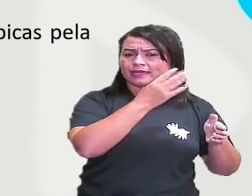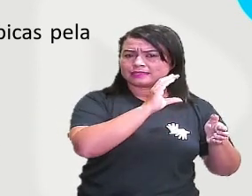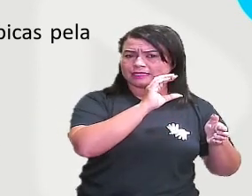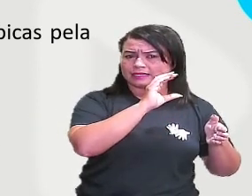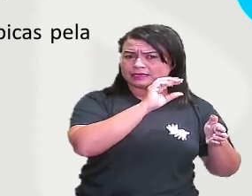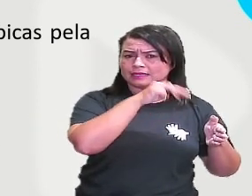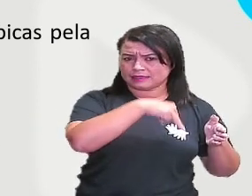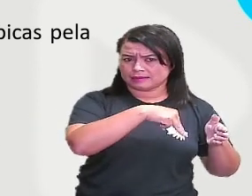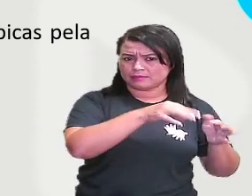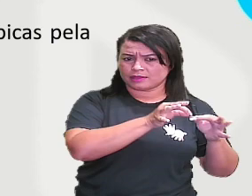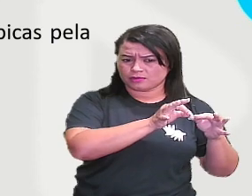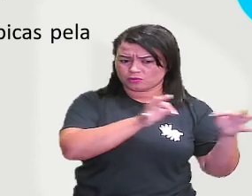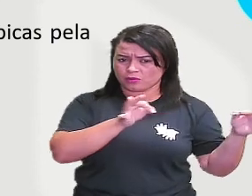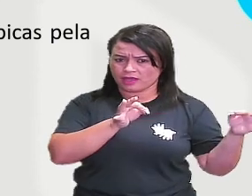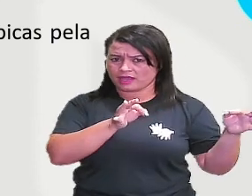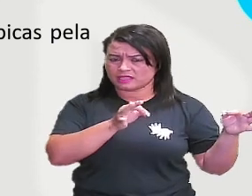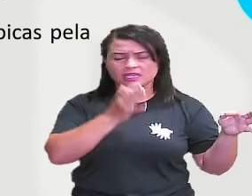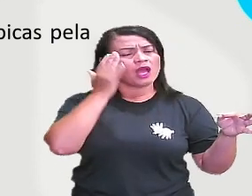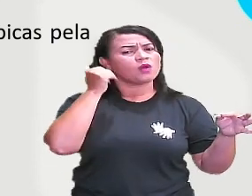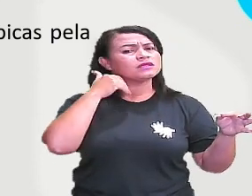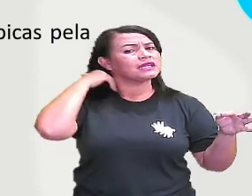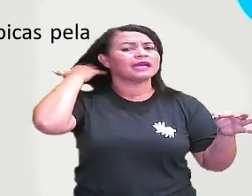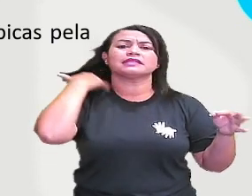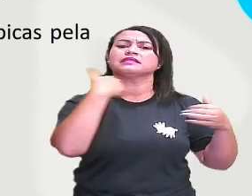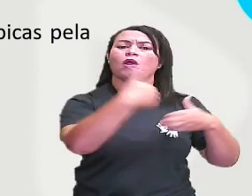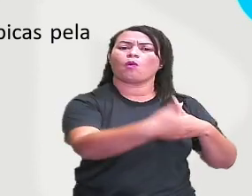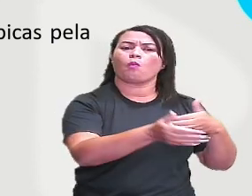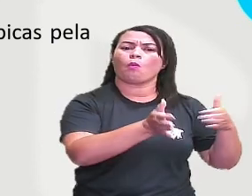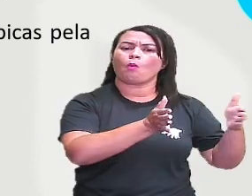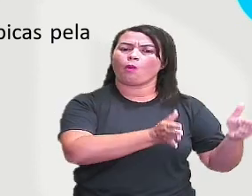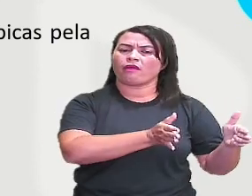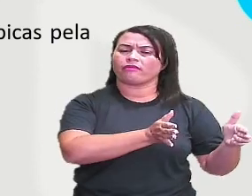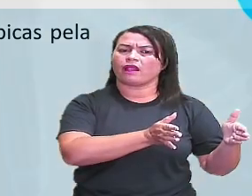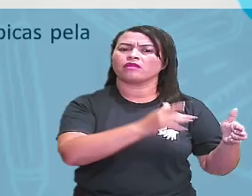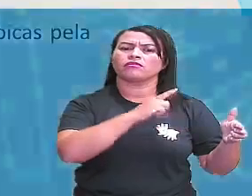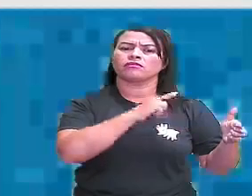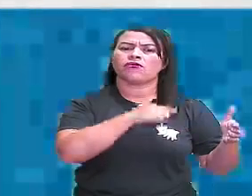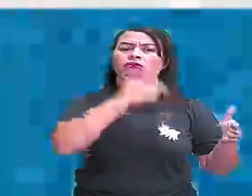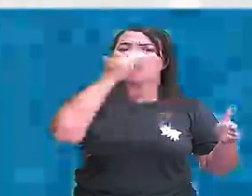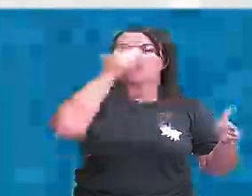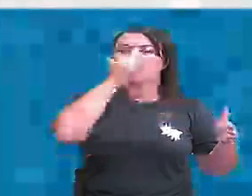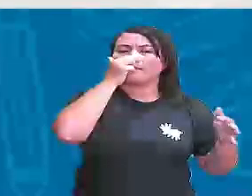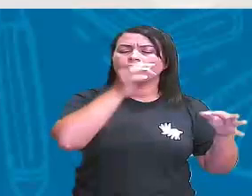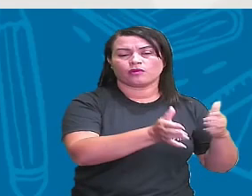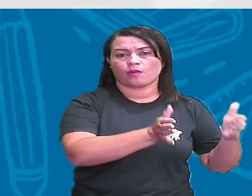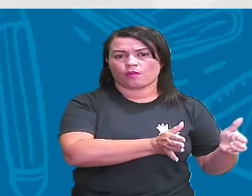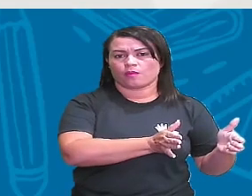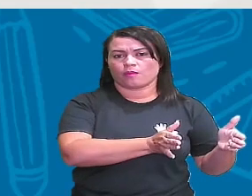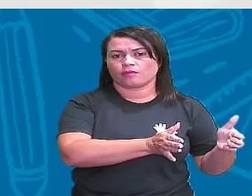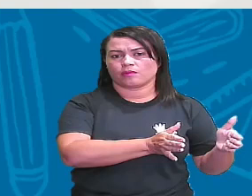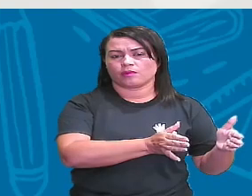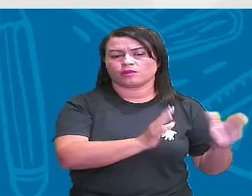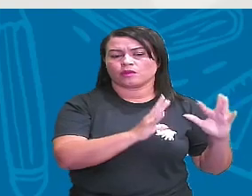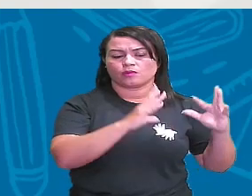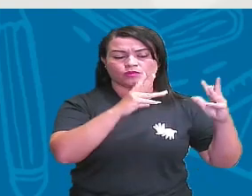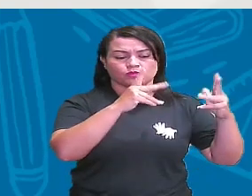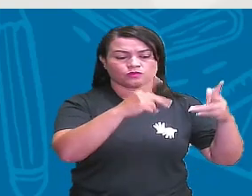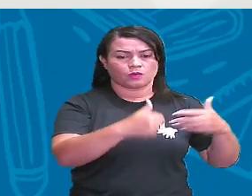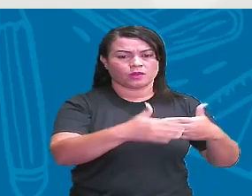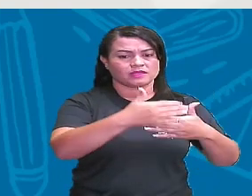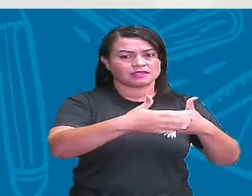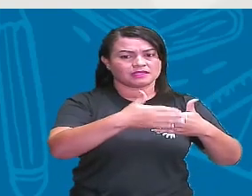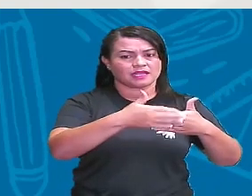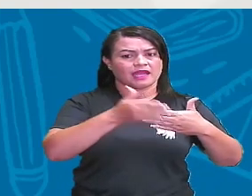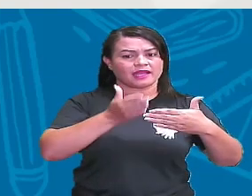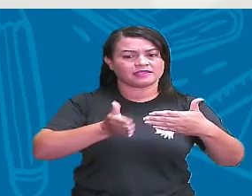centímetros? Então, eu sei que se é um cubo, arestas têm as mesmas medidas, né? Todas as suas faces são